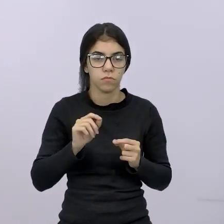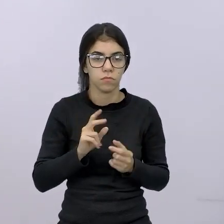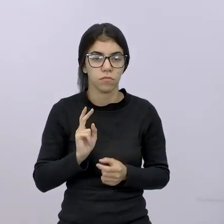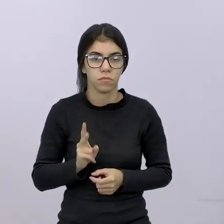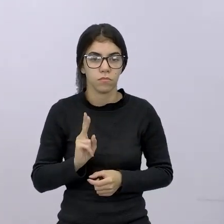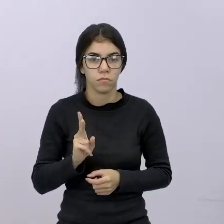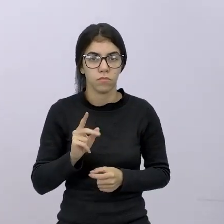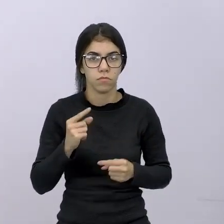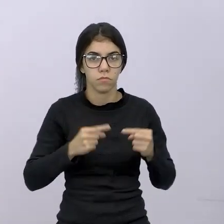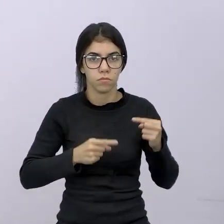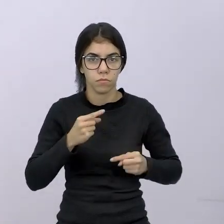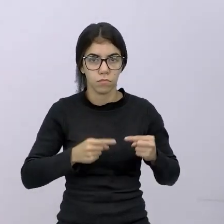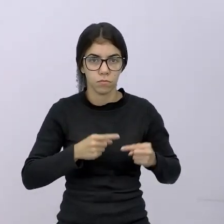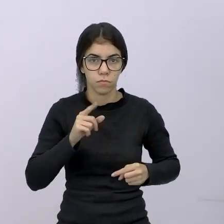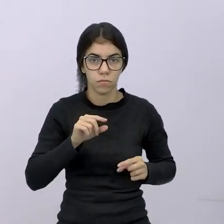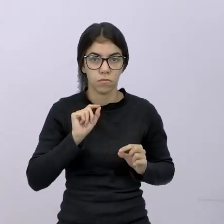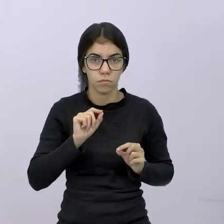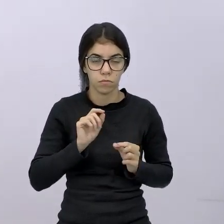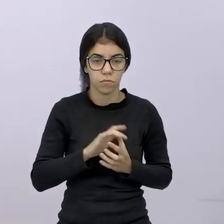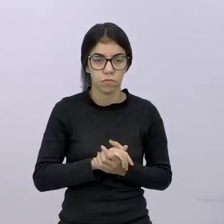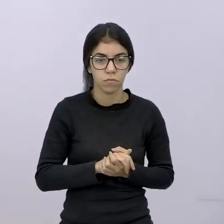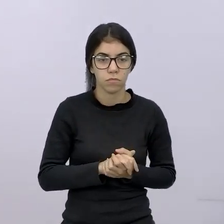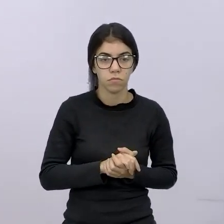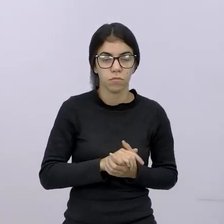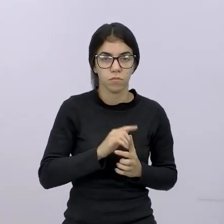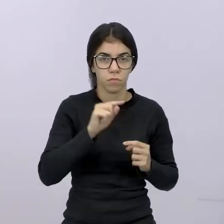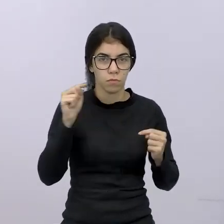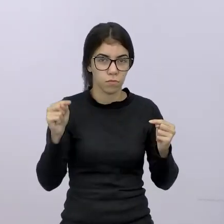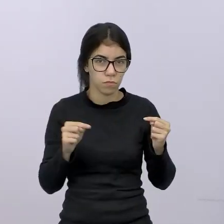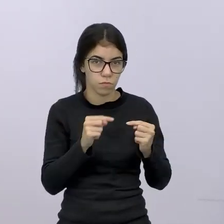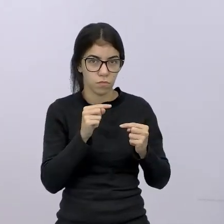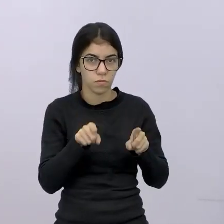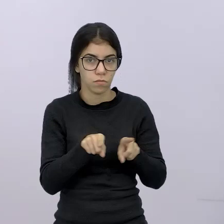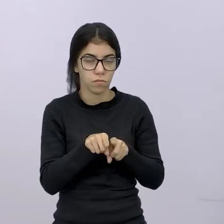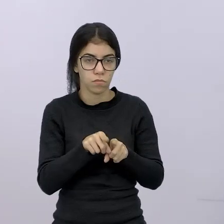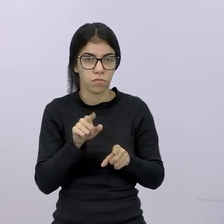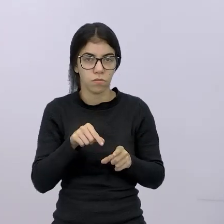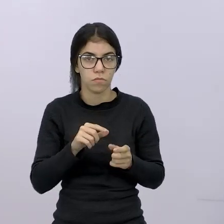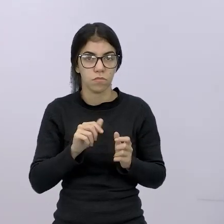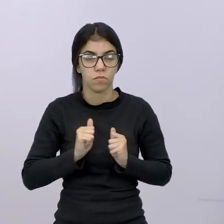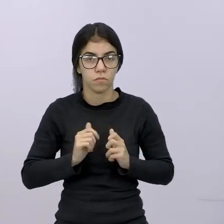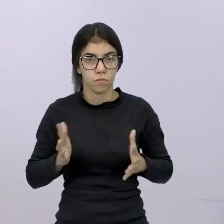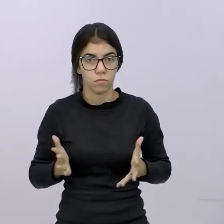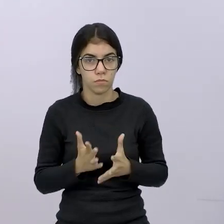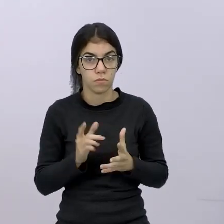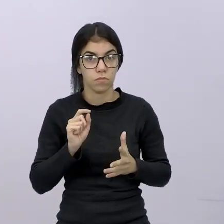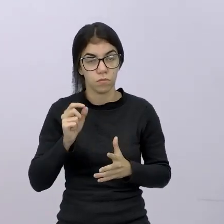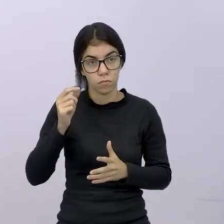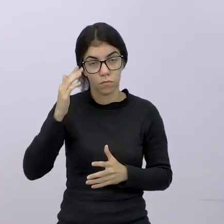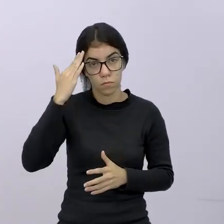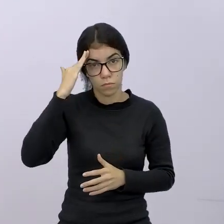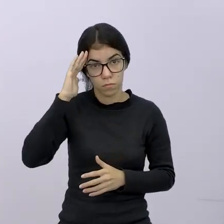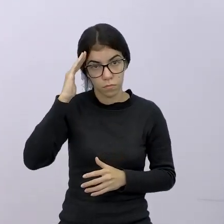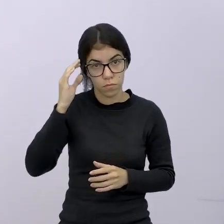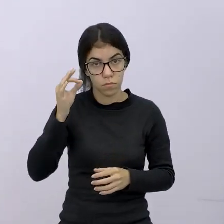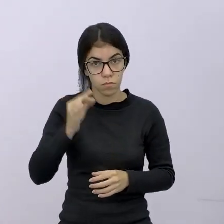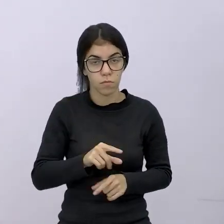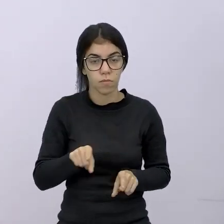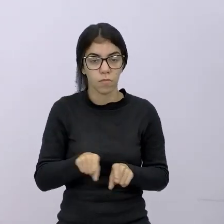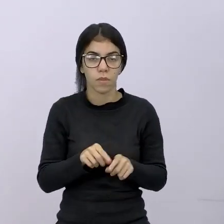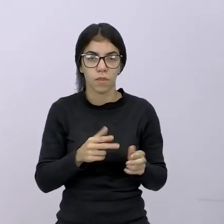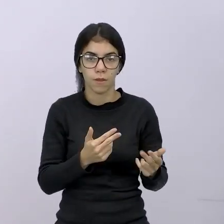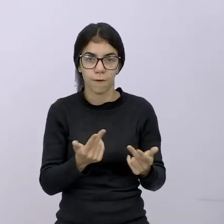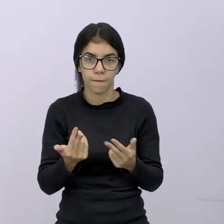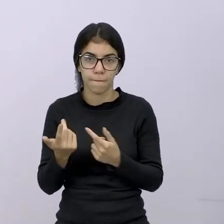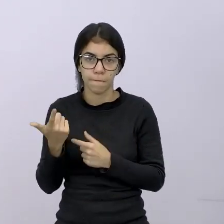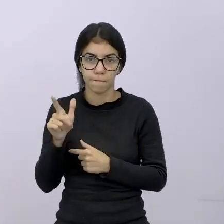nossas discussões, que é a objetificação, que é justamente essa atitude da pessoa compreender ela mesma, os seus iguais,